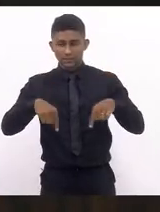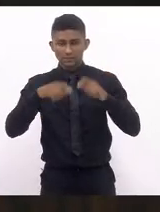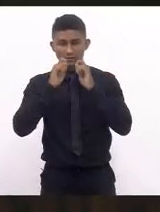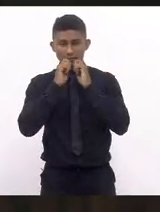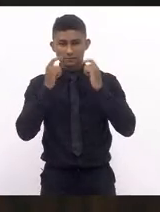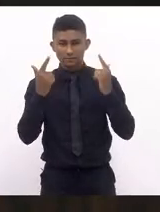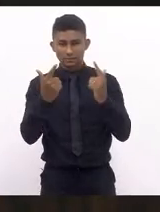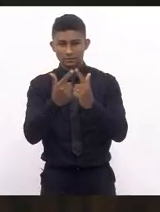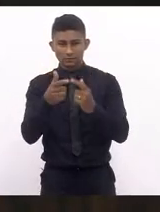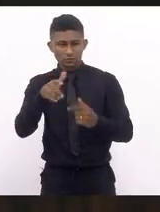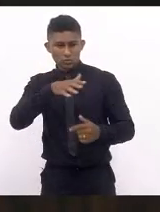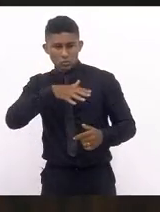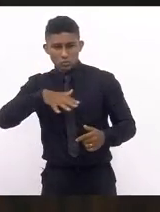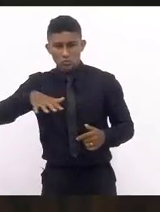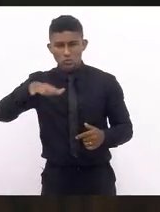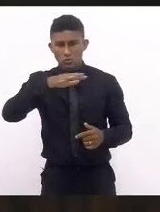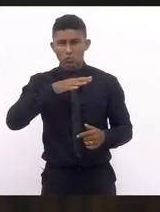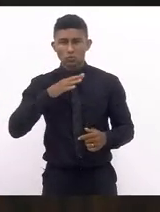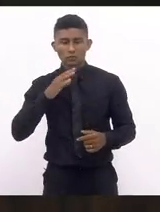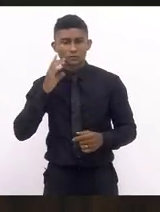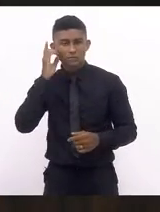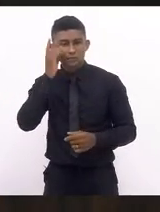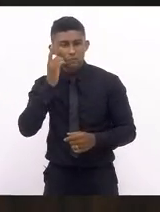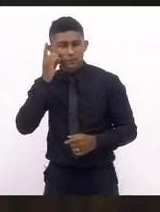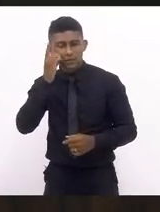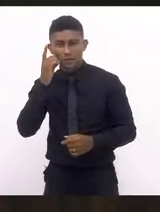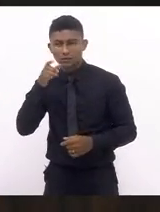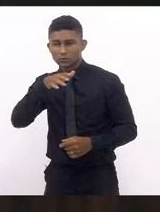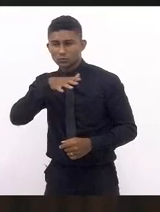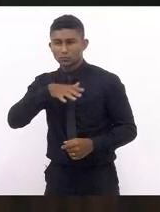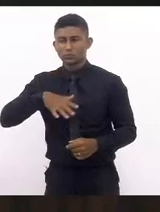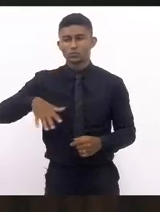Assembleia de parlamentares dos deputados Deputados